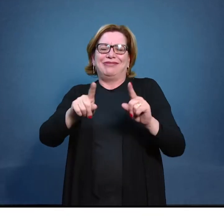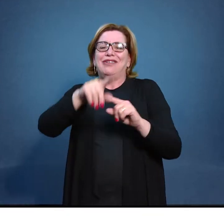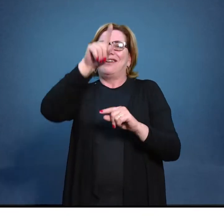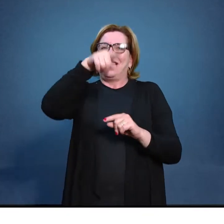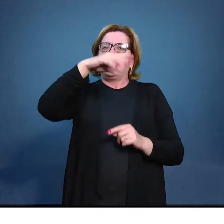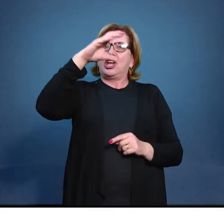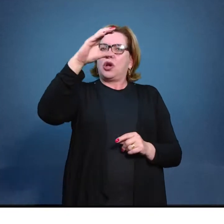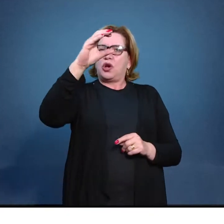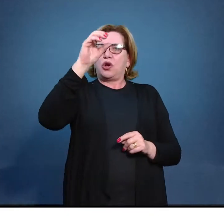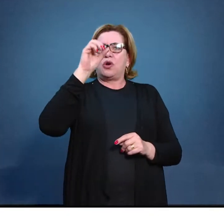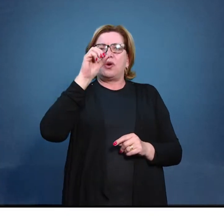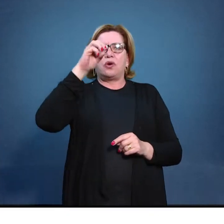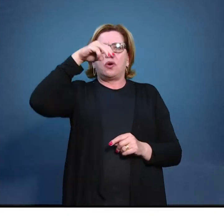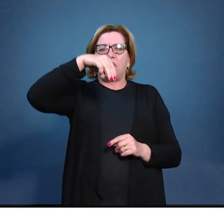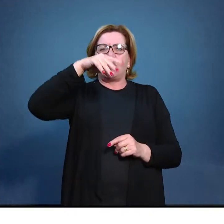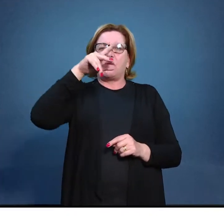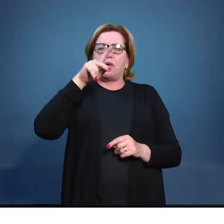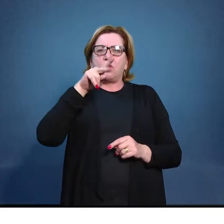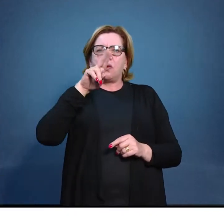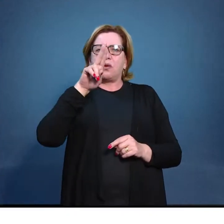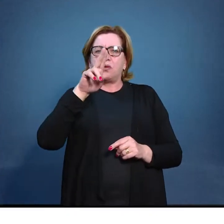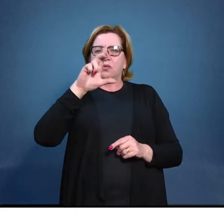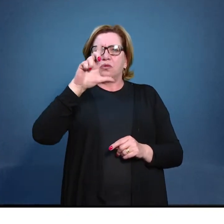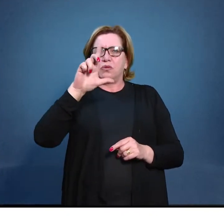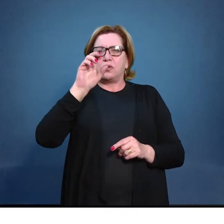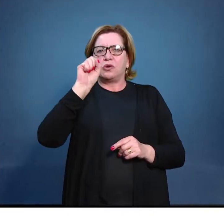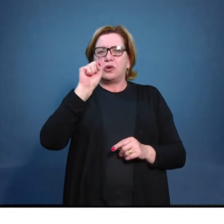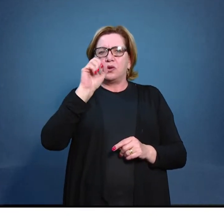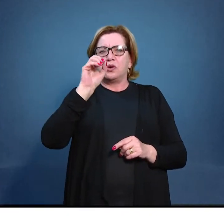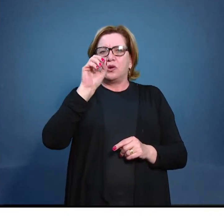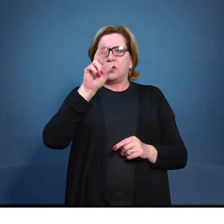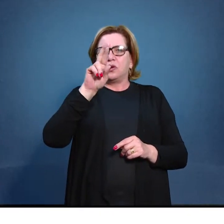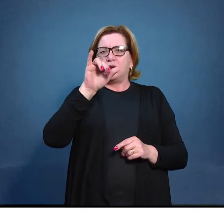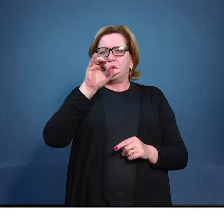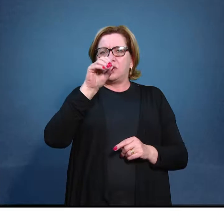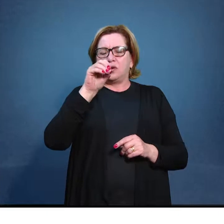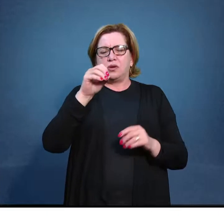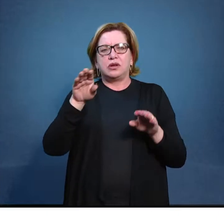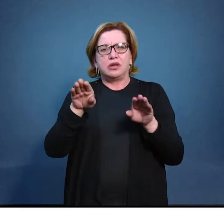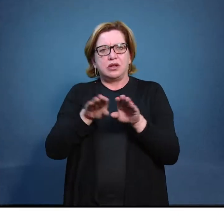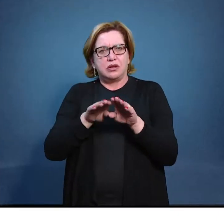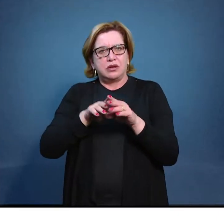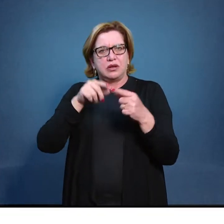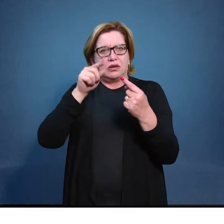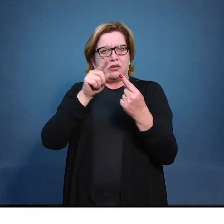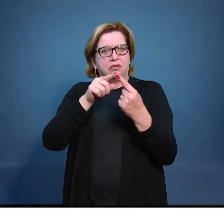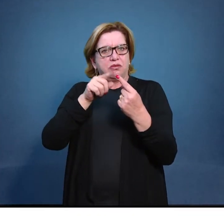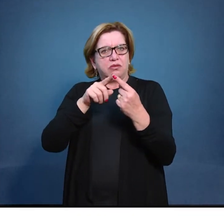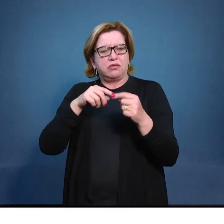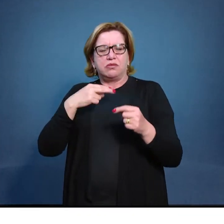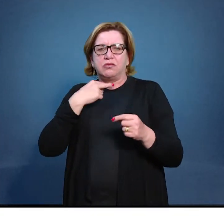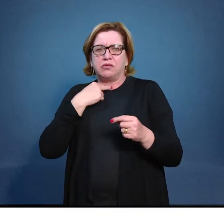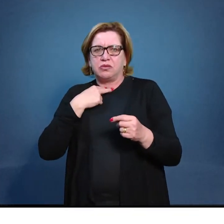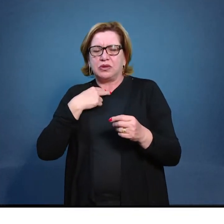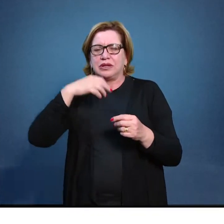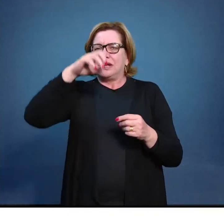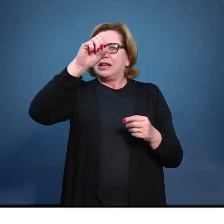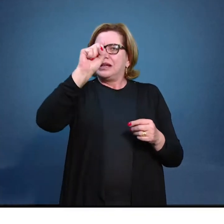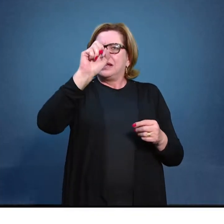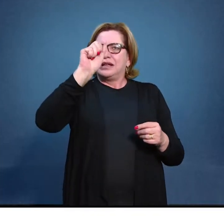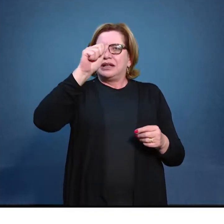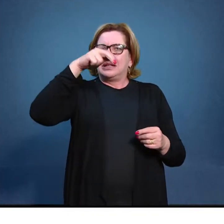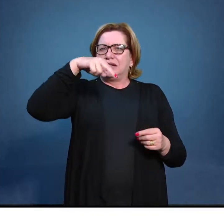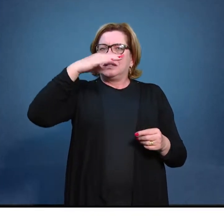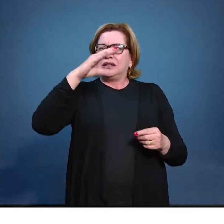não pagar, se quer ou não pagar. Um tributo ele não pode constituir sanção por ato ilícito,